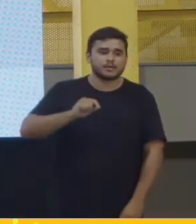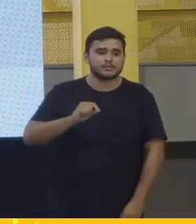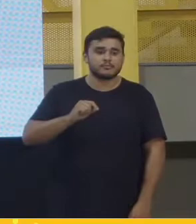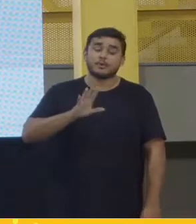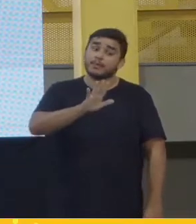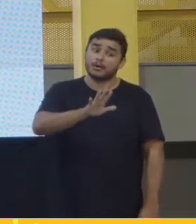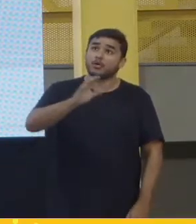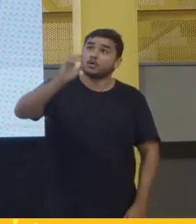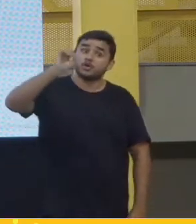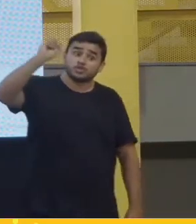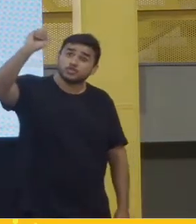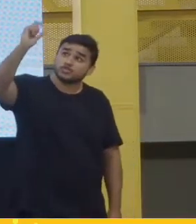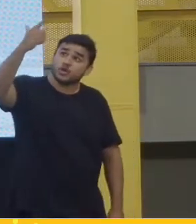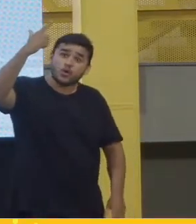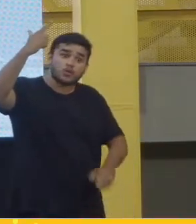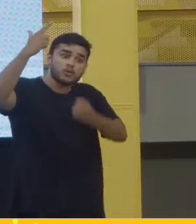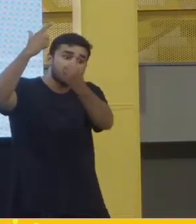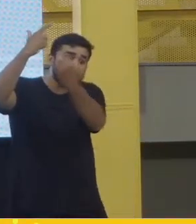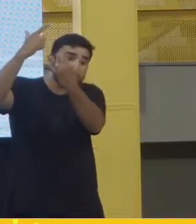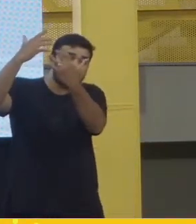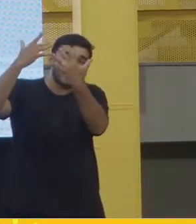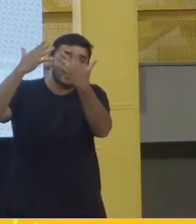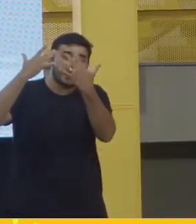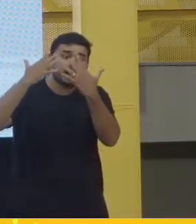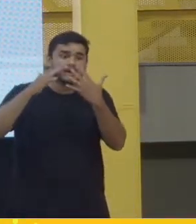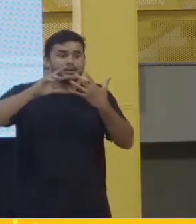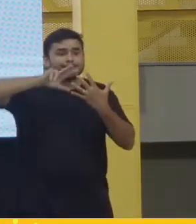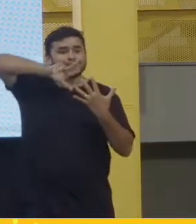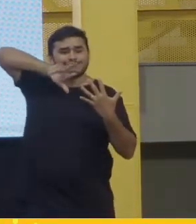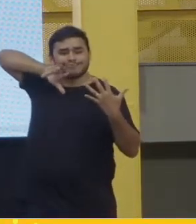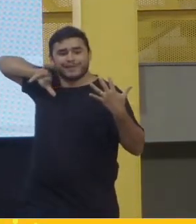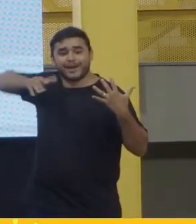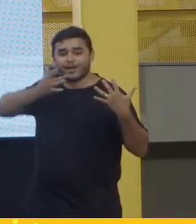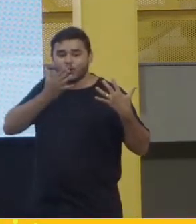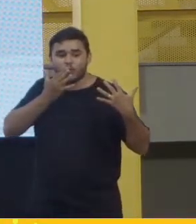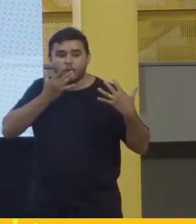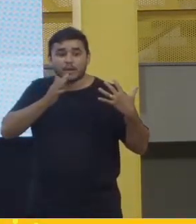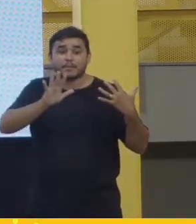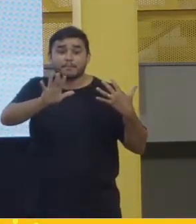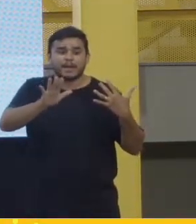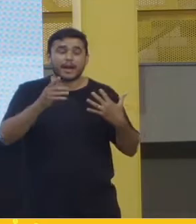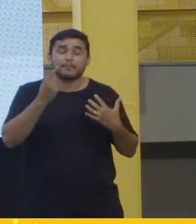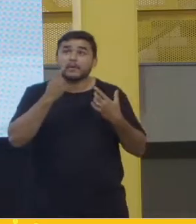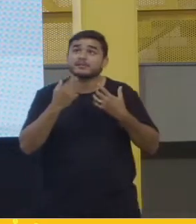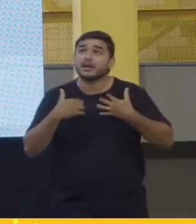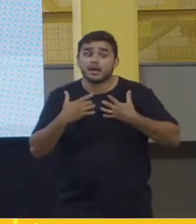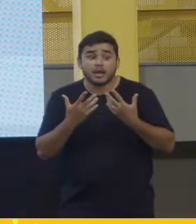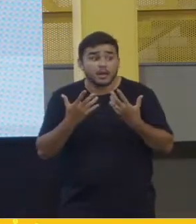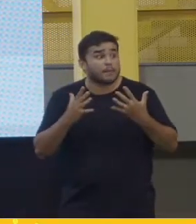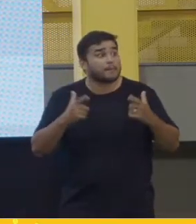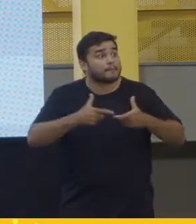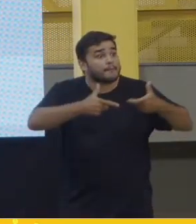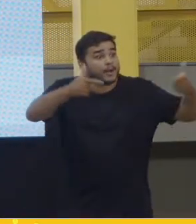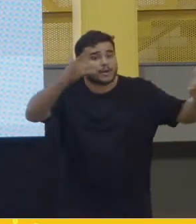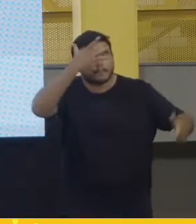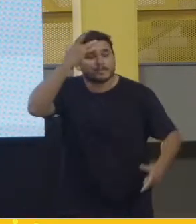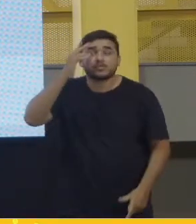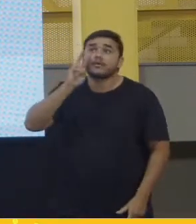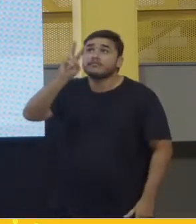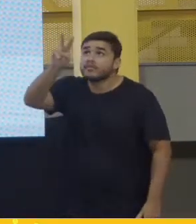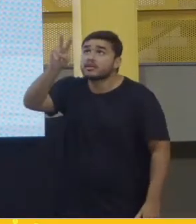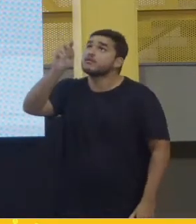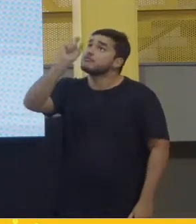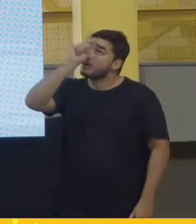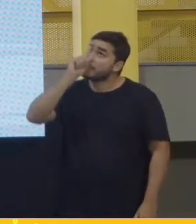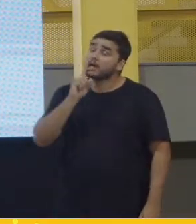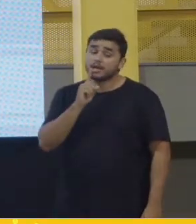que as outras. Aí a gente o enxerga suavemente amarelado. Então o sol emite todas as